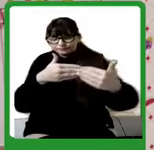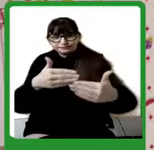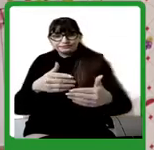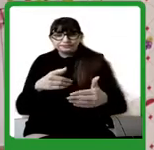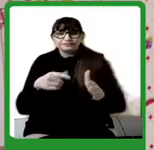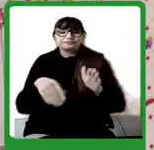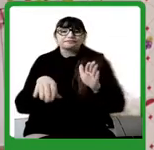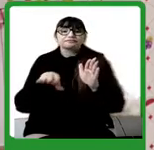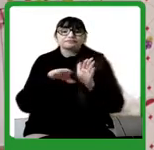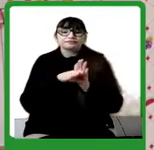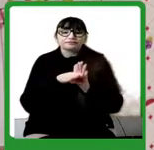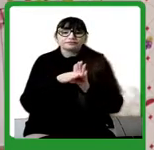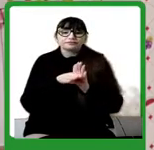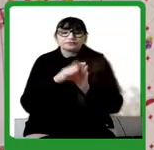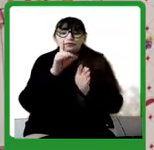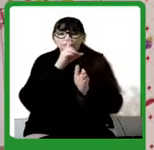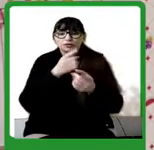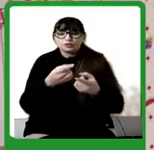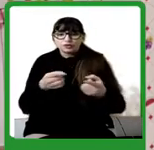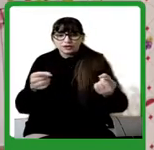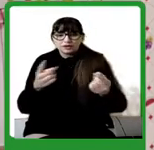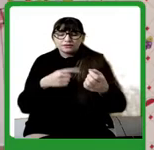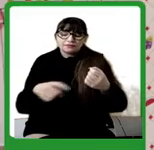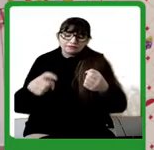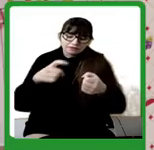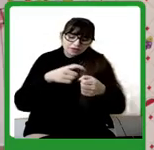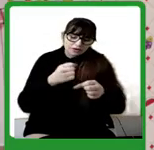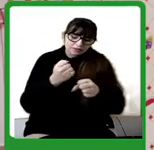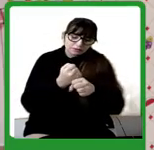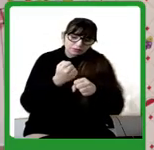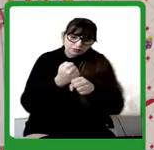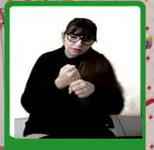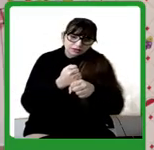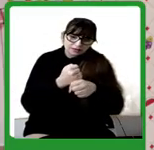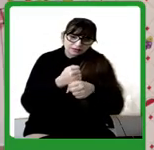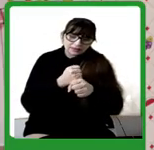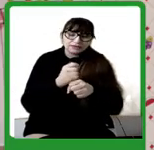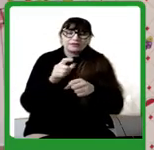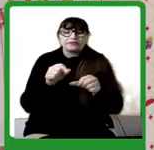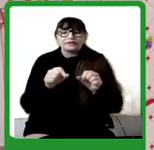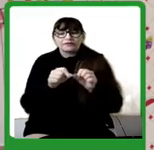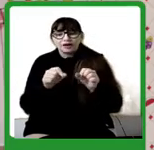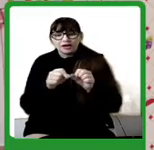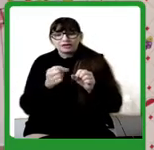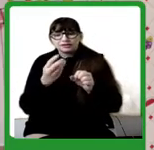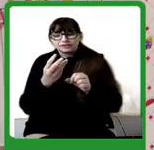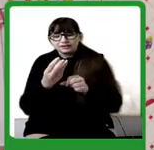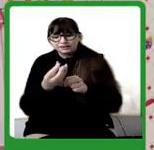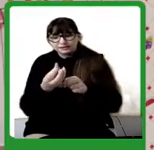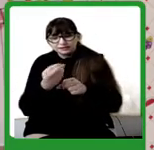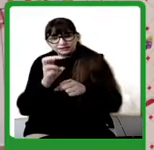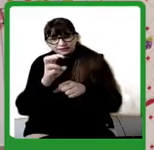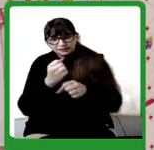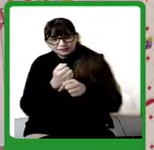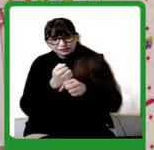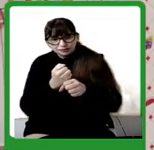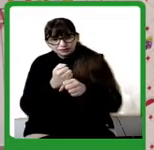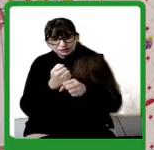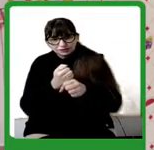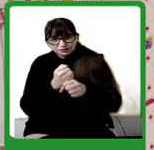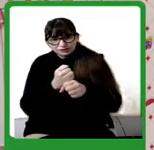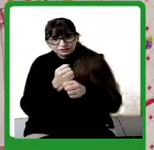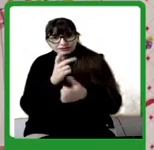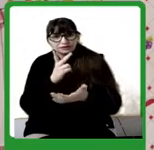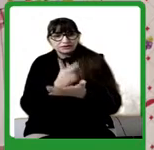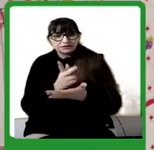domingo, churrasco. Na segunda volta para polenta de novo. Então tu faz isso 365 dias por ano e que não vai te adiantar